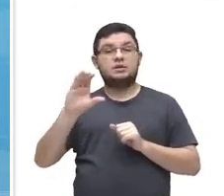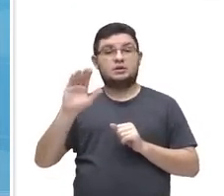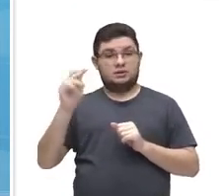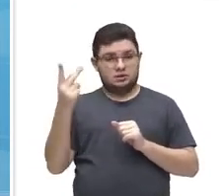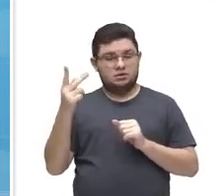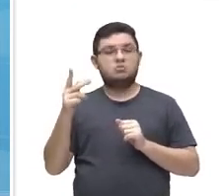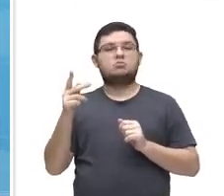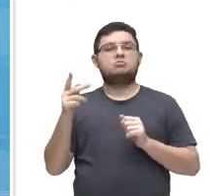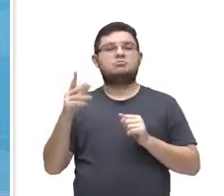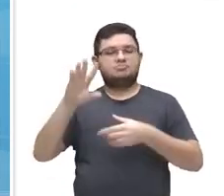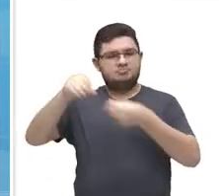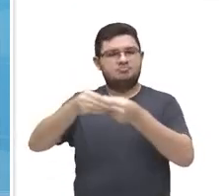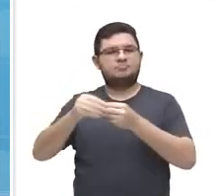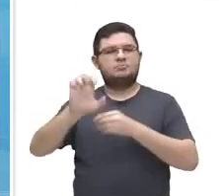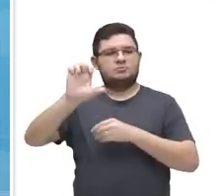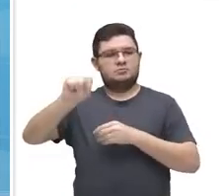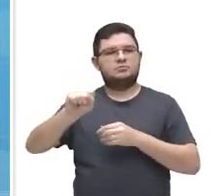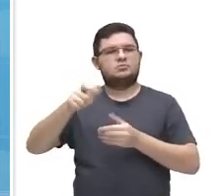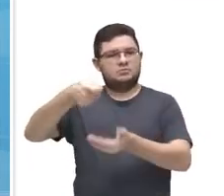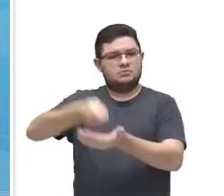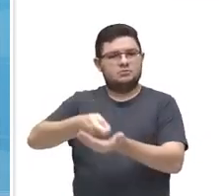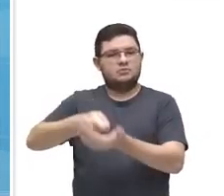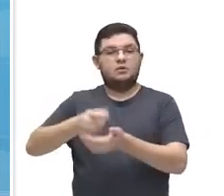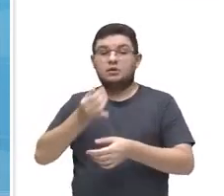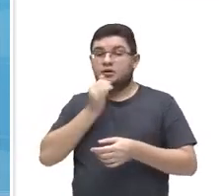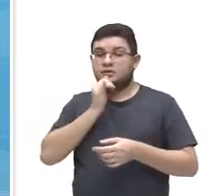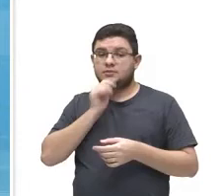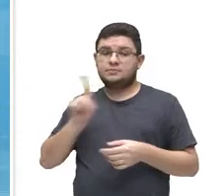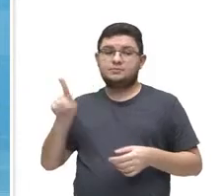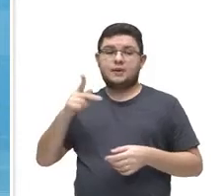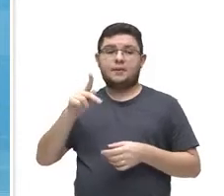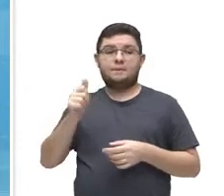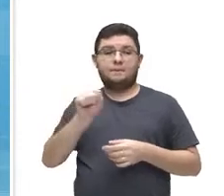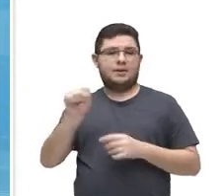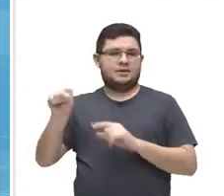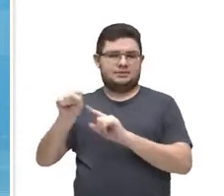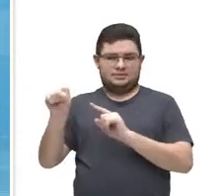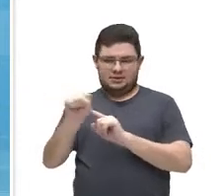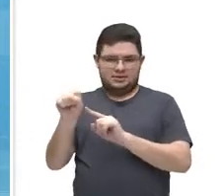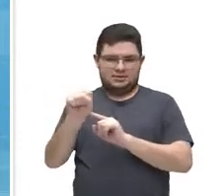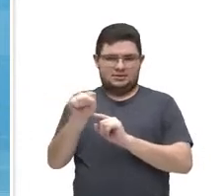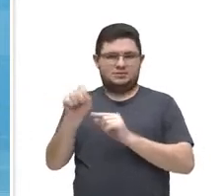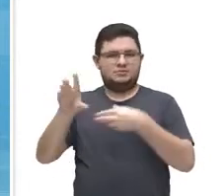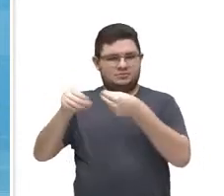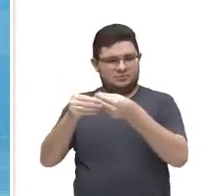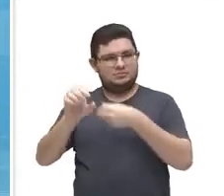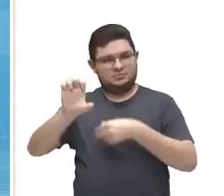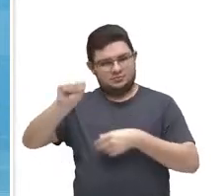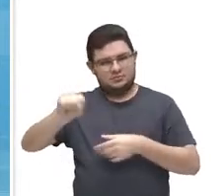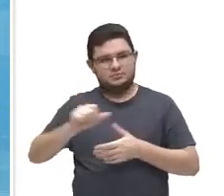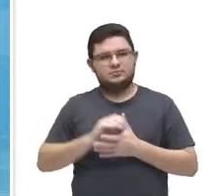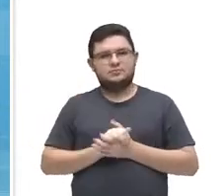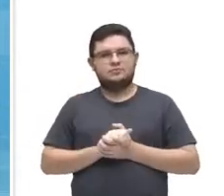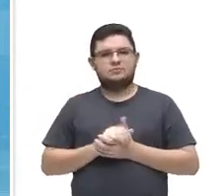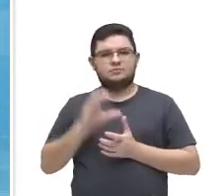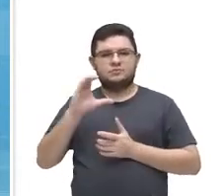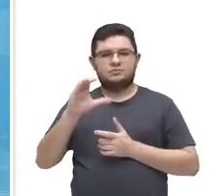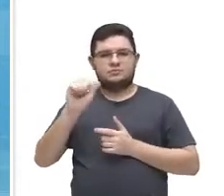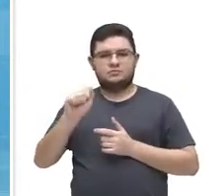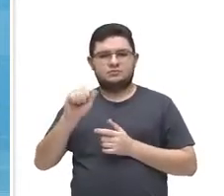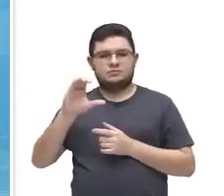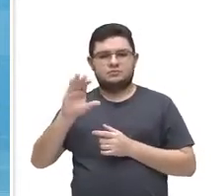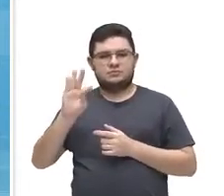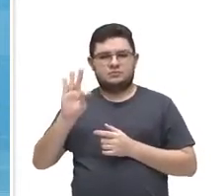e CH, ele deve ser acrescido de S. Olha os exemplos. He passes, she catches, he